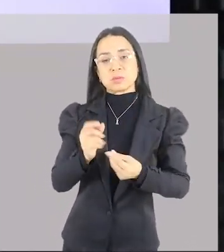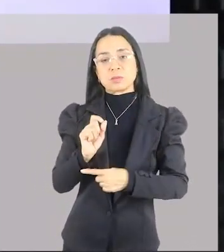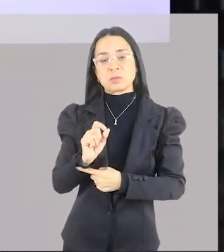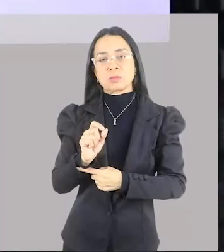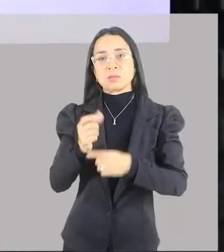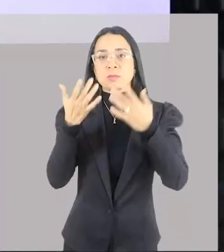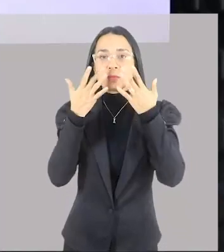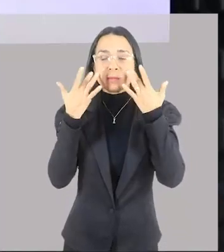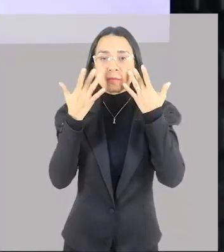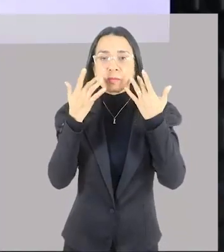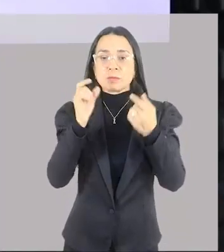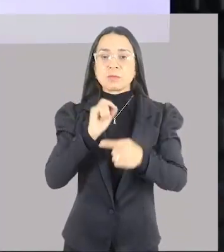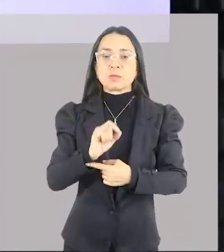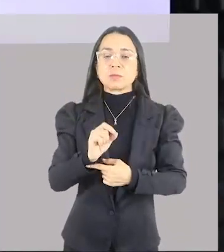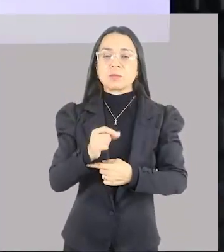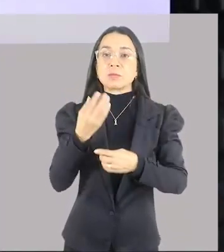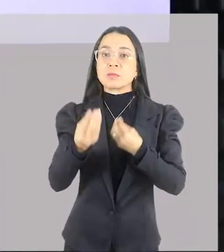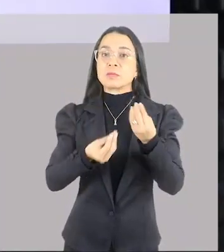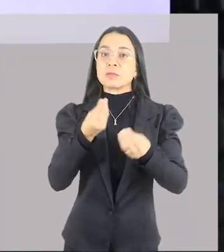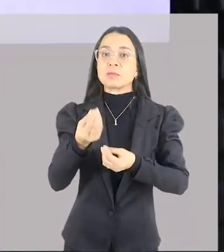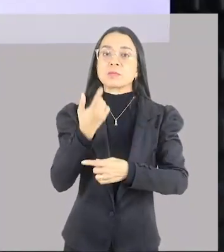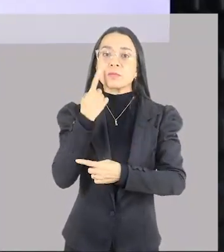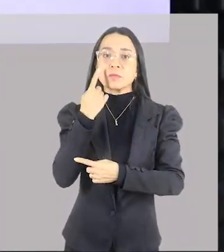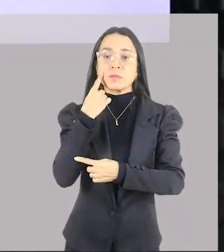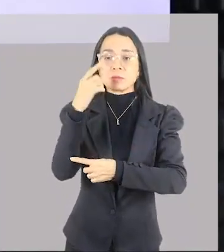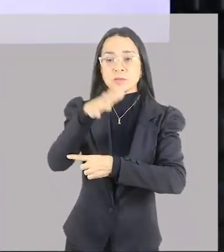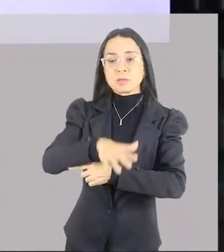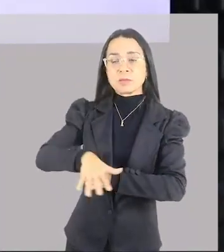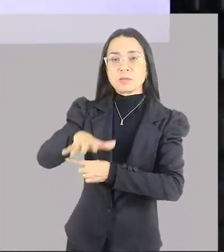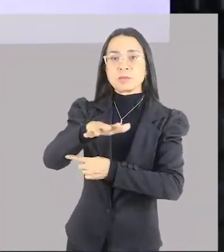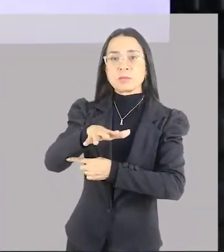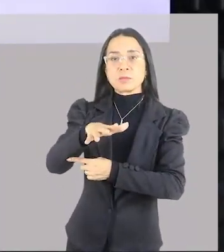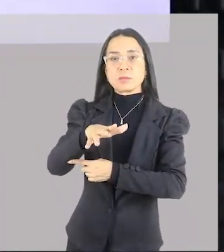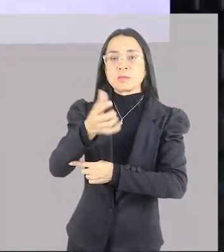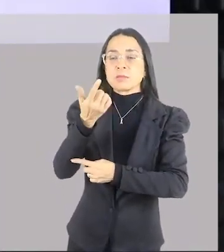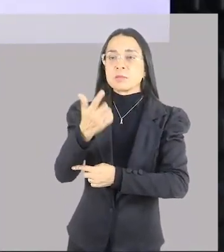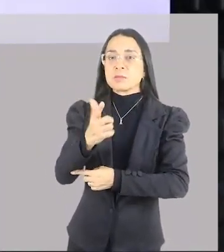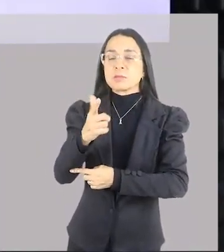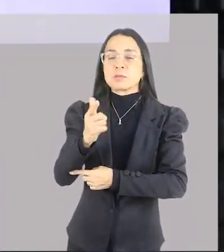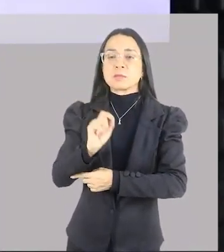o artista, né, como ele vê a realidade. Então, ele não tem